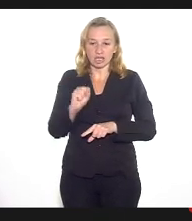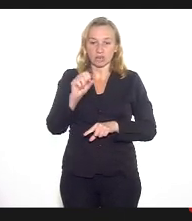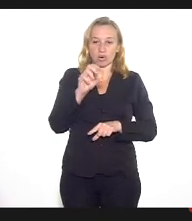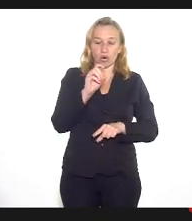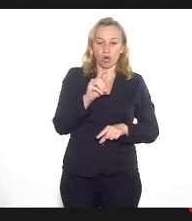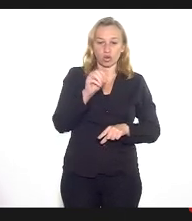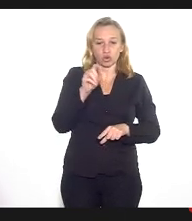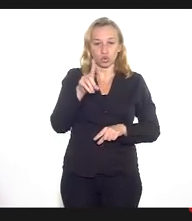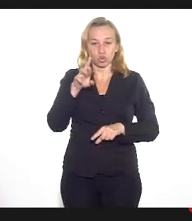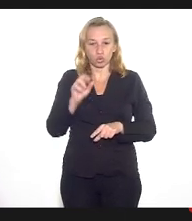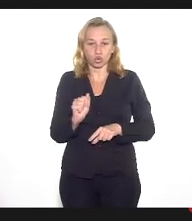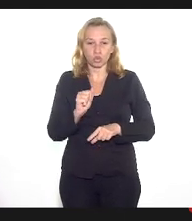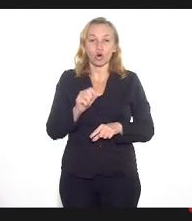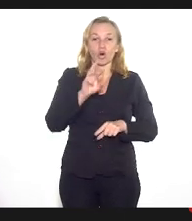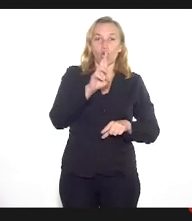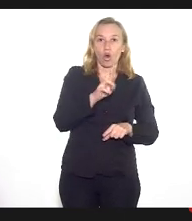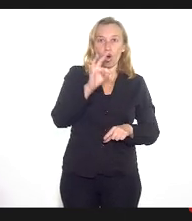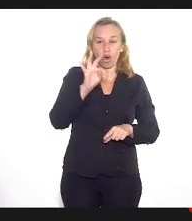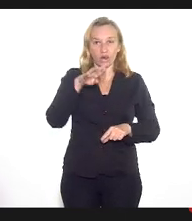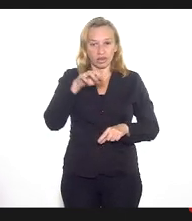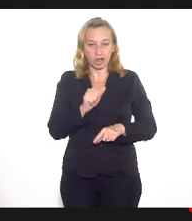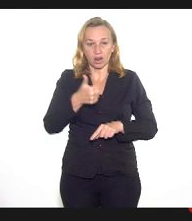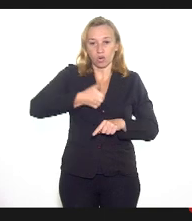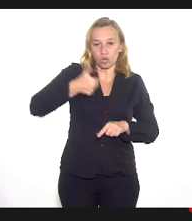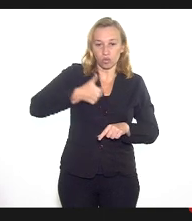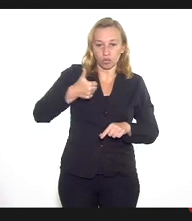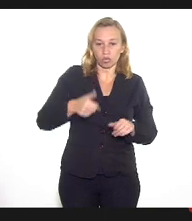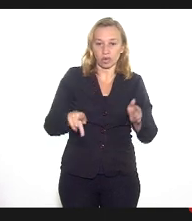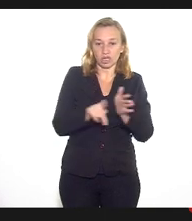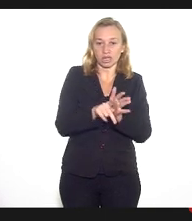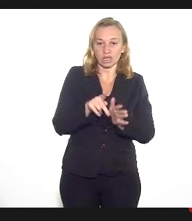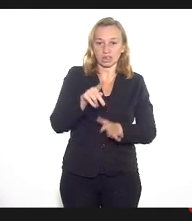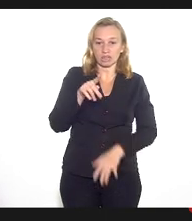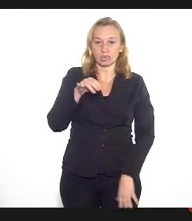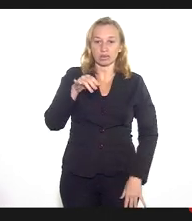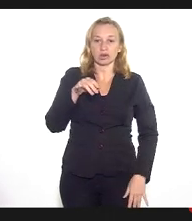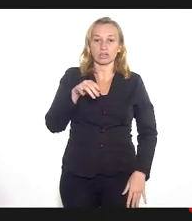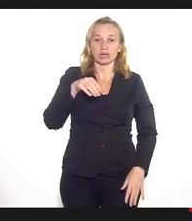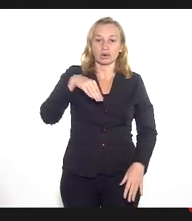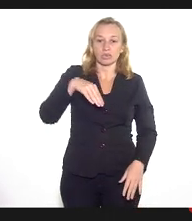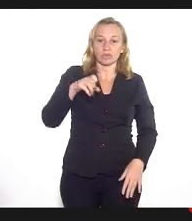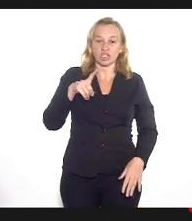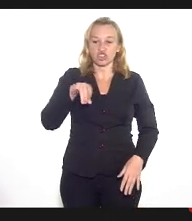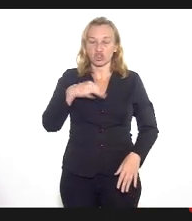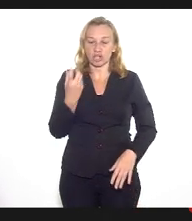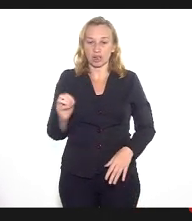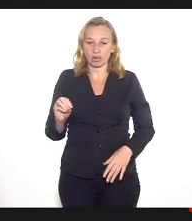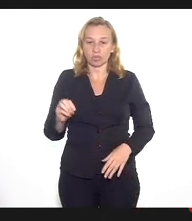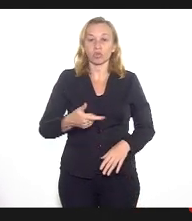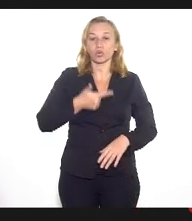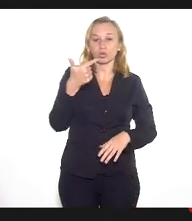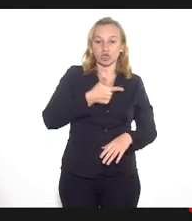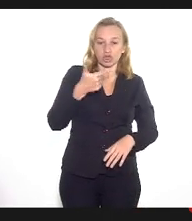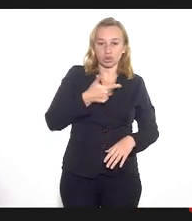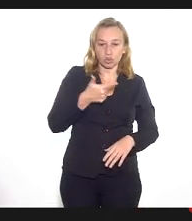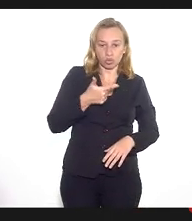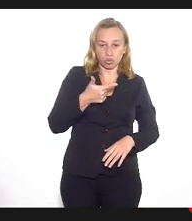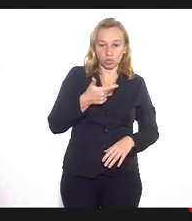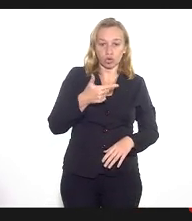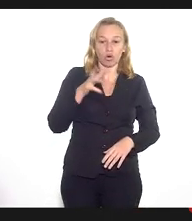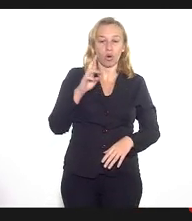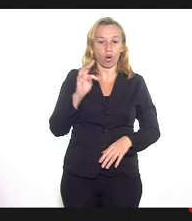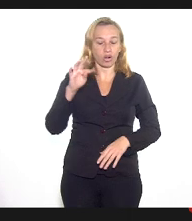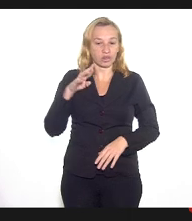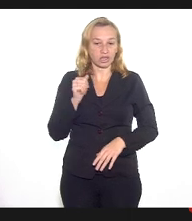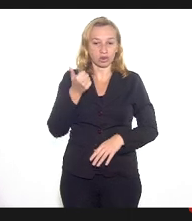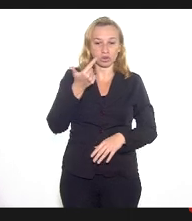ele faz parte dos ativos do consórcio de BMS 11. O segundo gasoduto, que é o Rota 2, é um consórcio